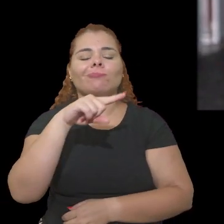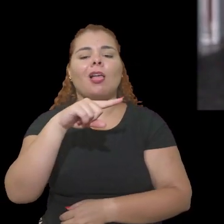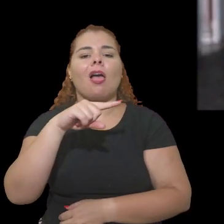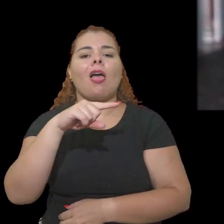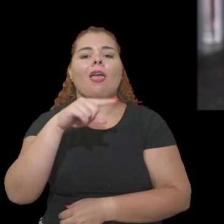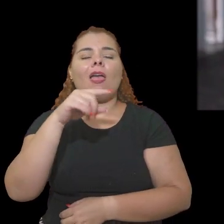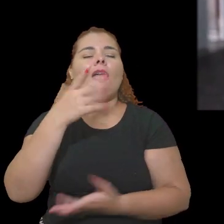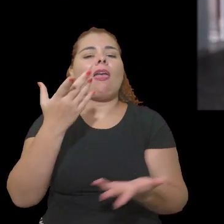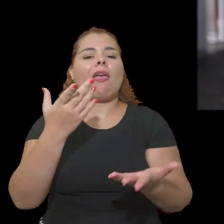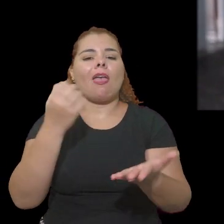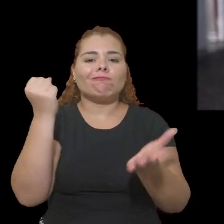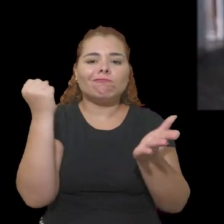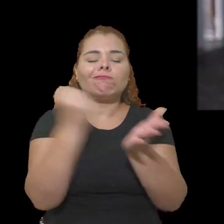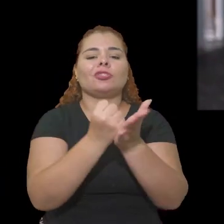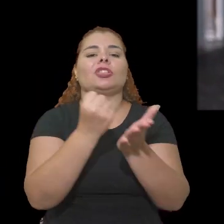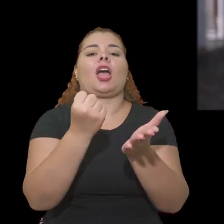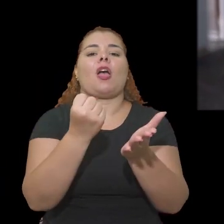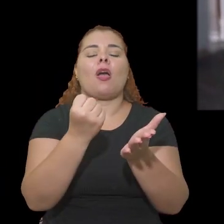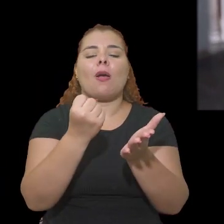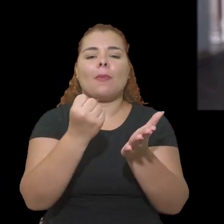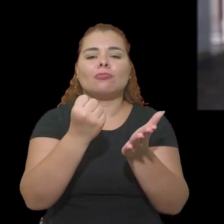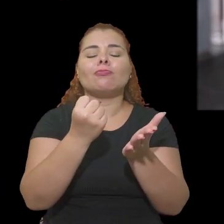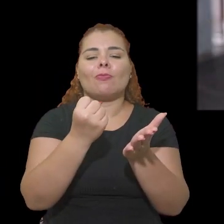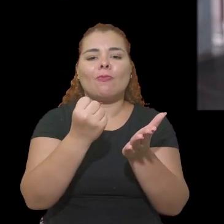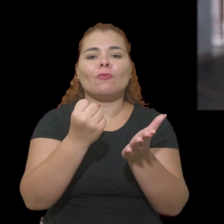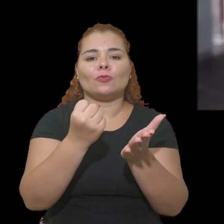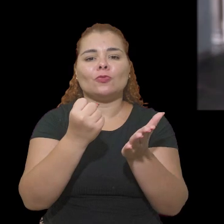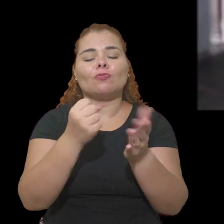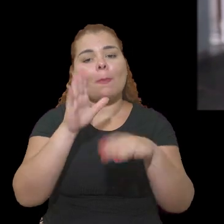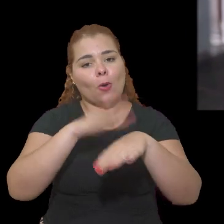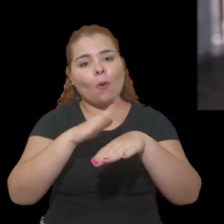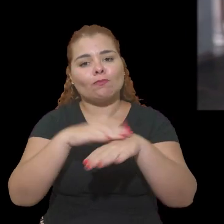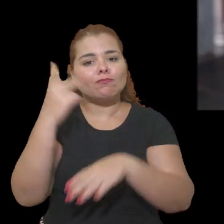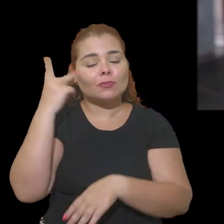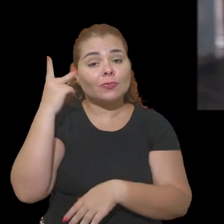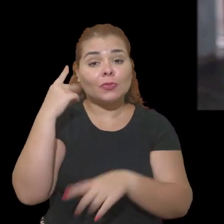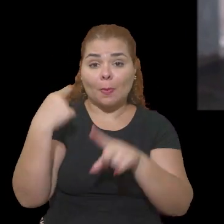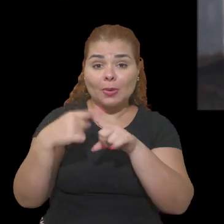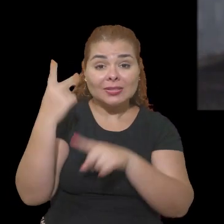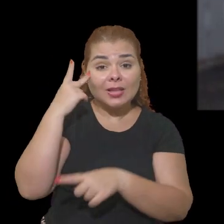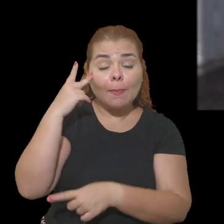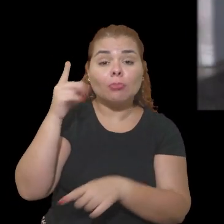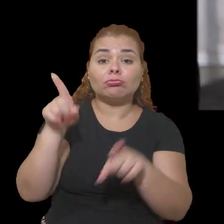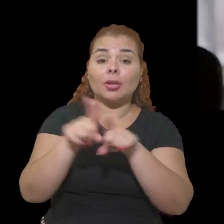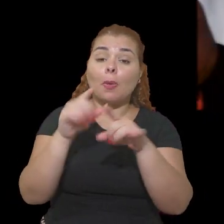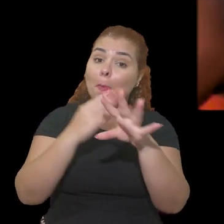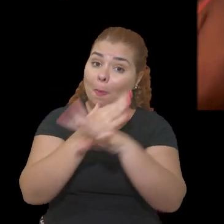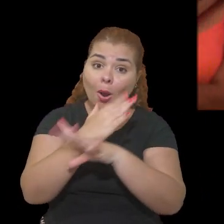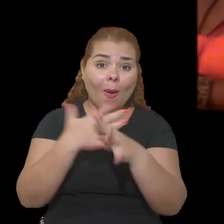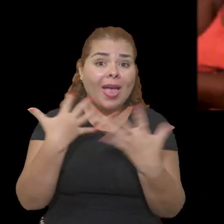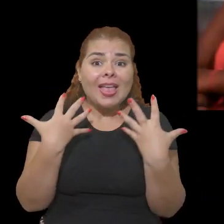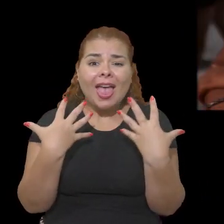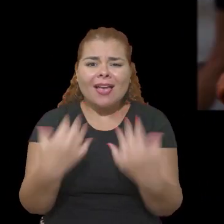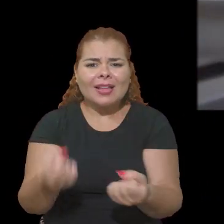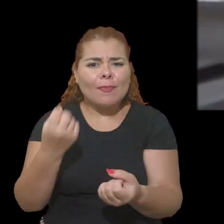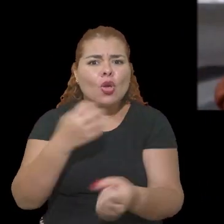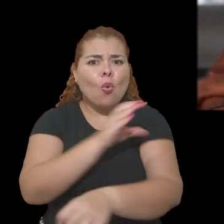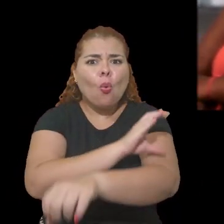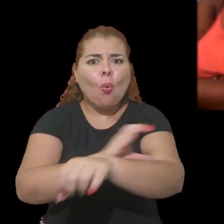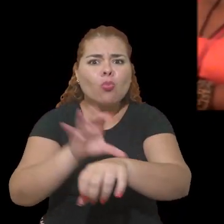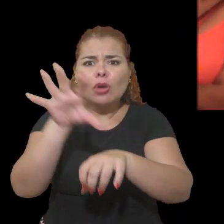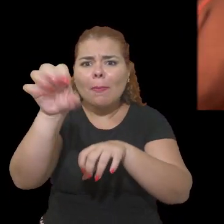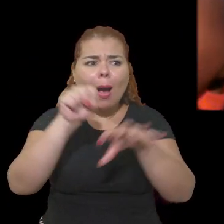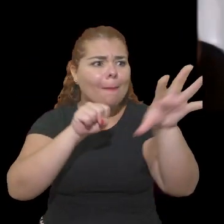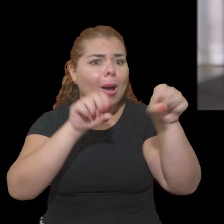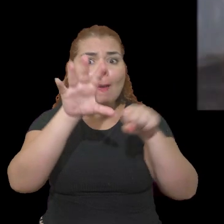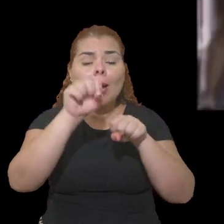patrimônio cultural e material da cidade de São Paulo. Isso, eu tenho muito orgulho disso, porque São Paulo também é uma cidade que recebe todas as culturas,